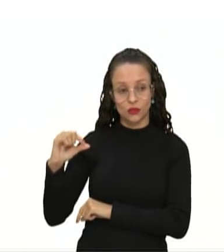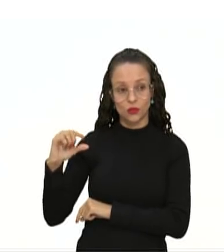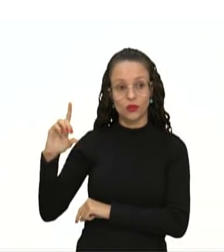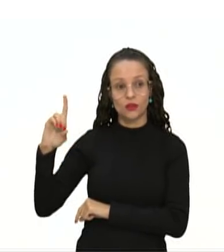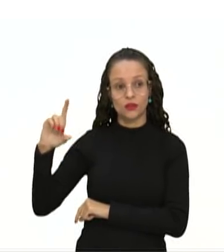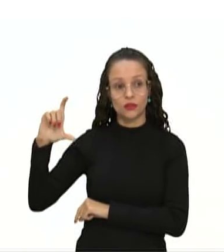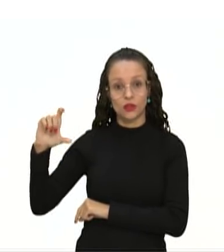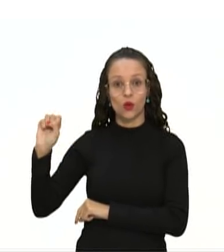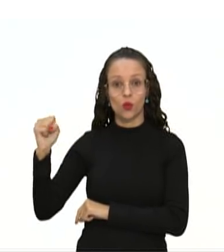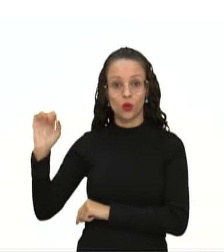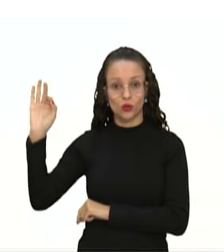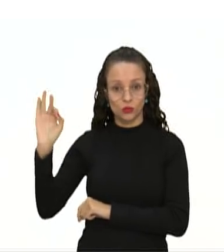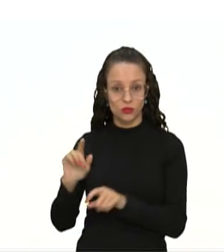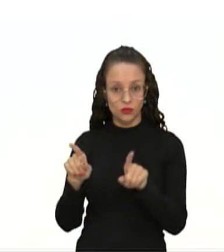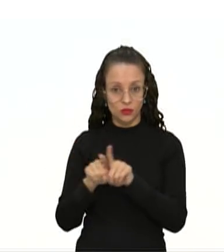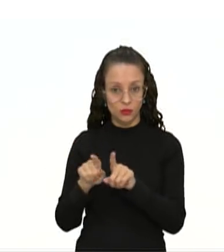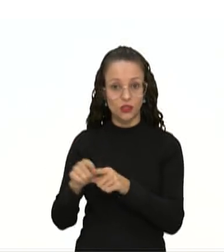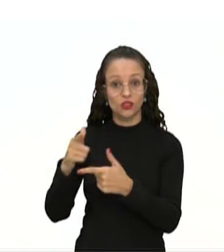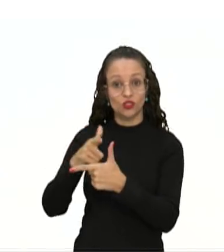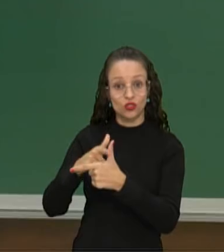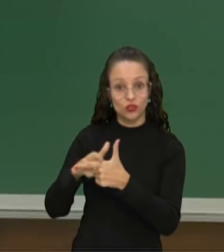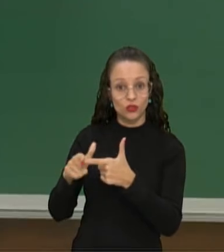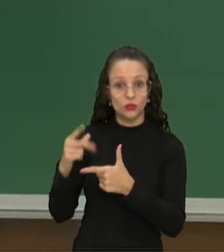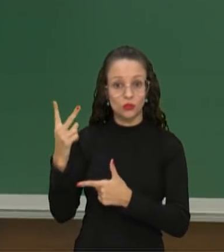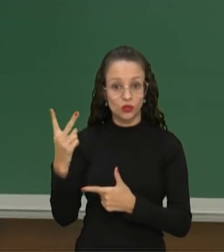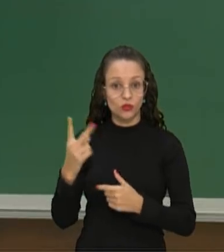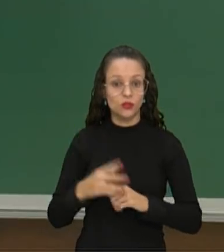8% também, porque eu tenho que dividir por 2, certo?